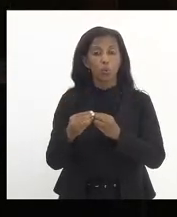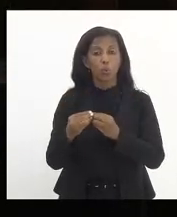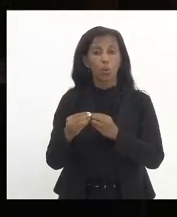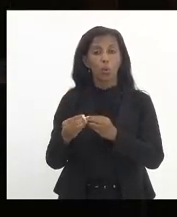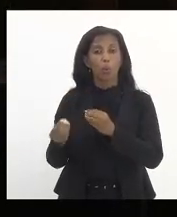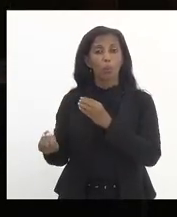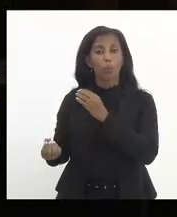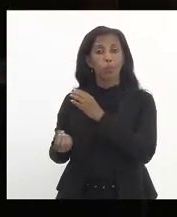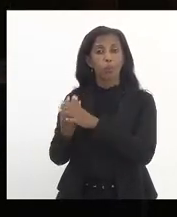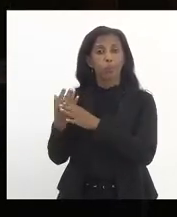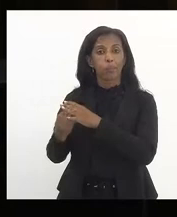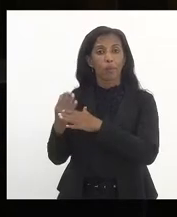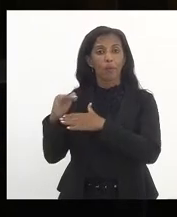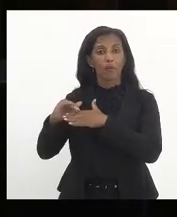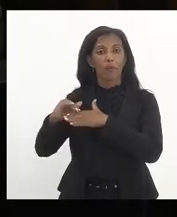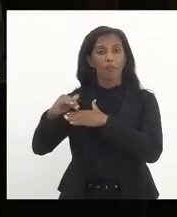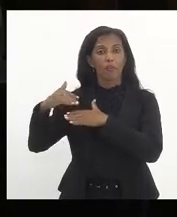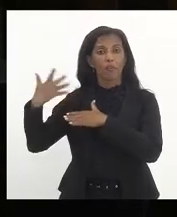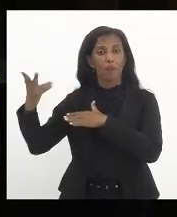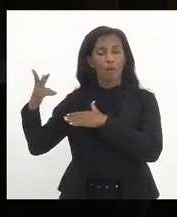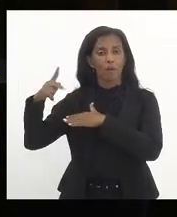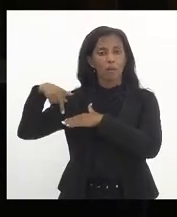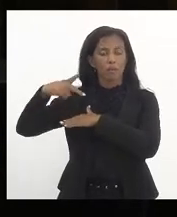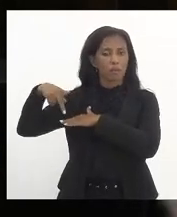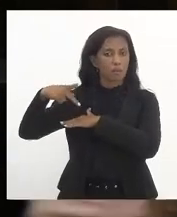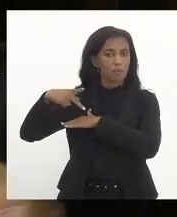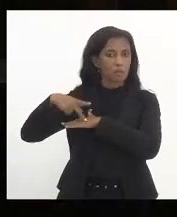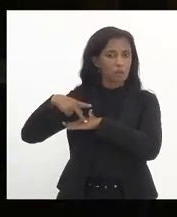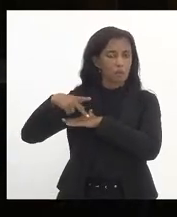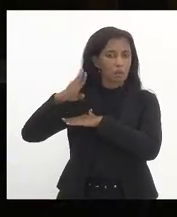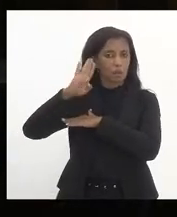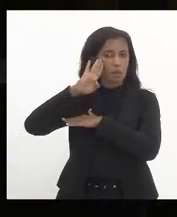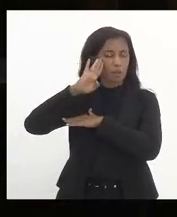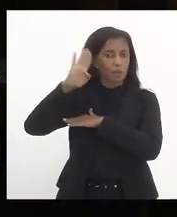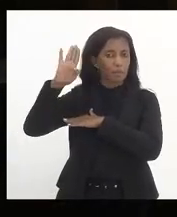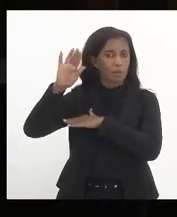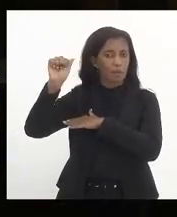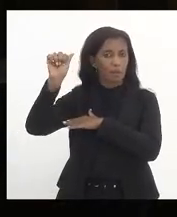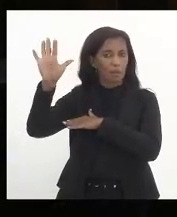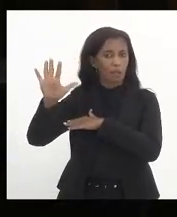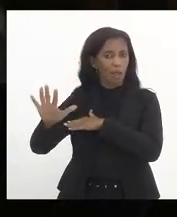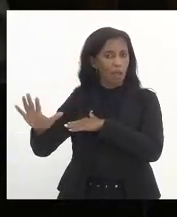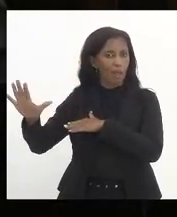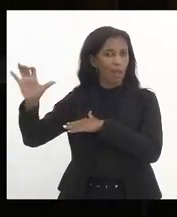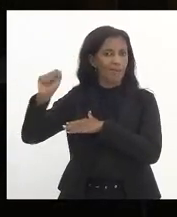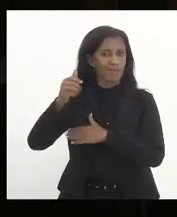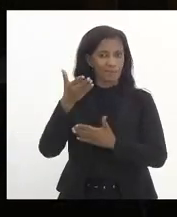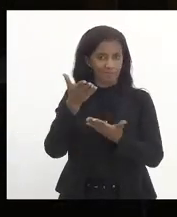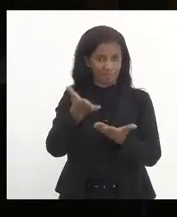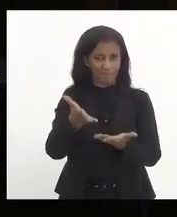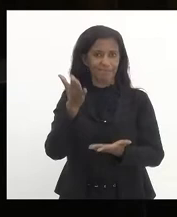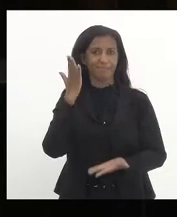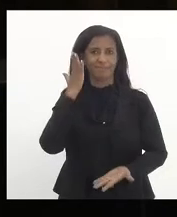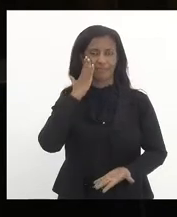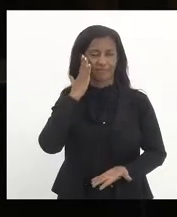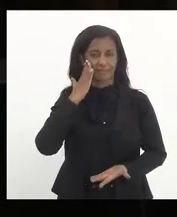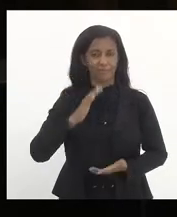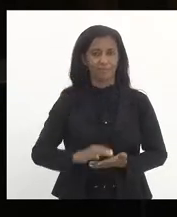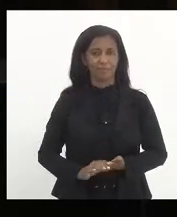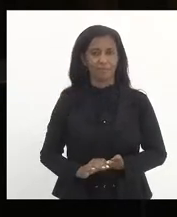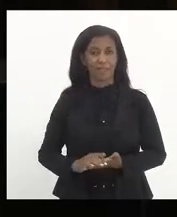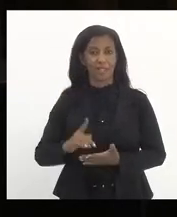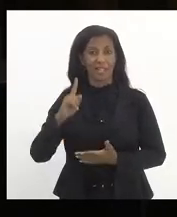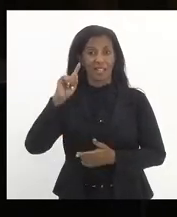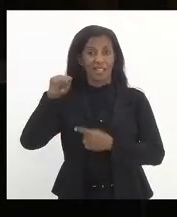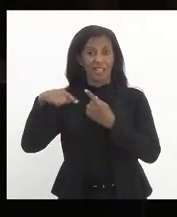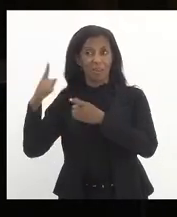produzido fora do país, principalmente na Ásia, como sabe bem Vossa Excelência, e depois vem para